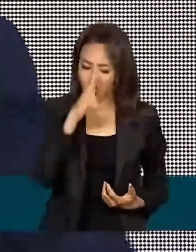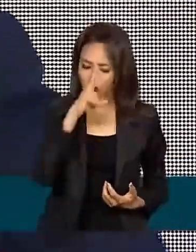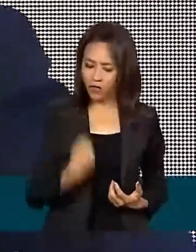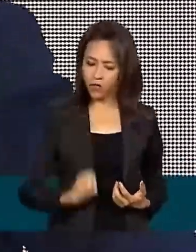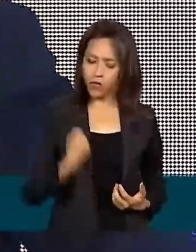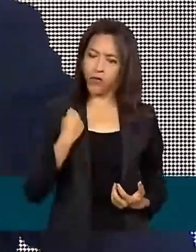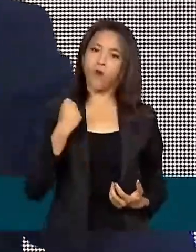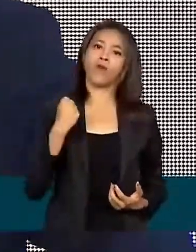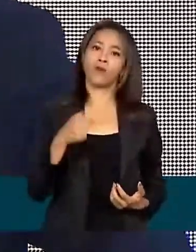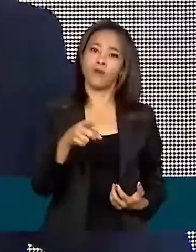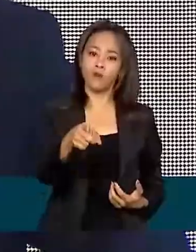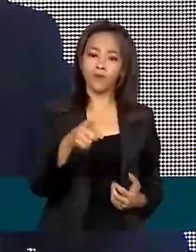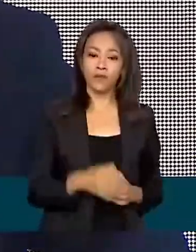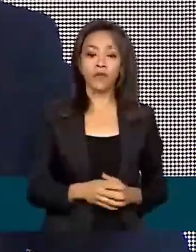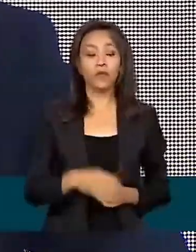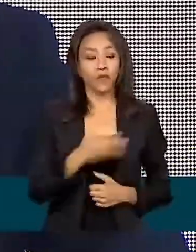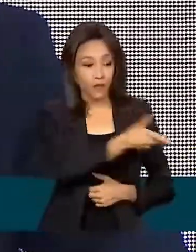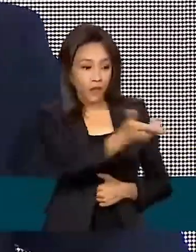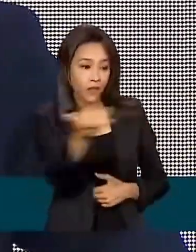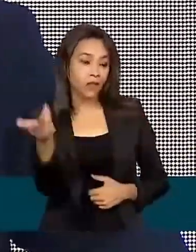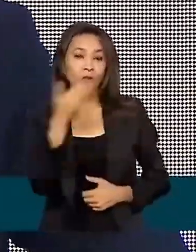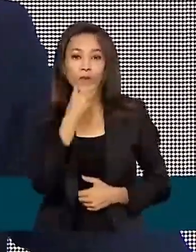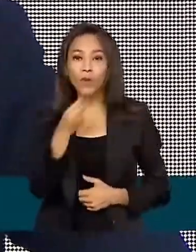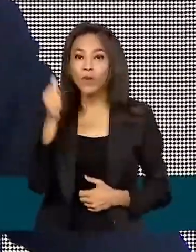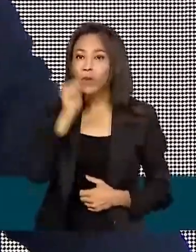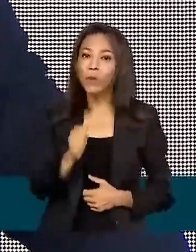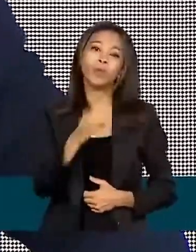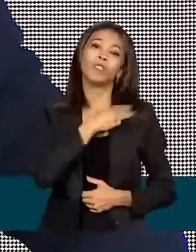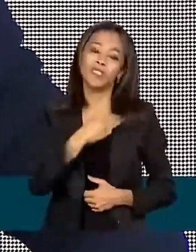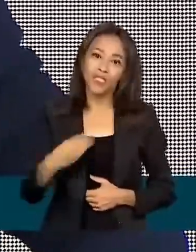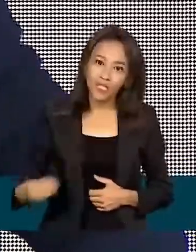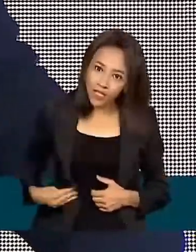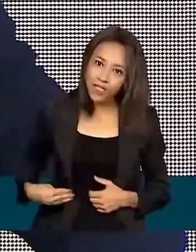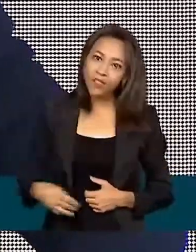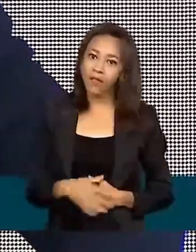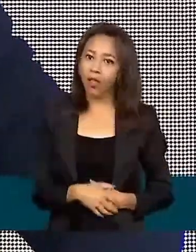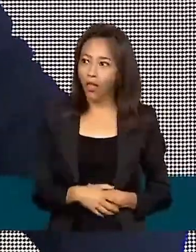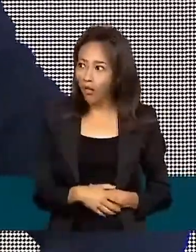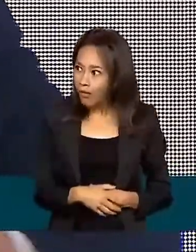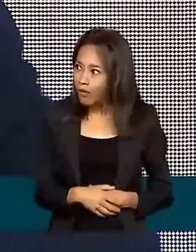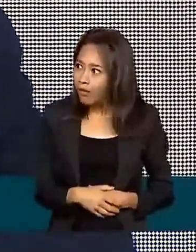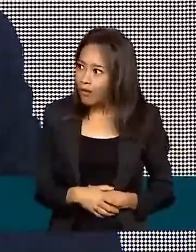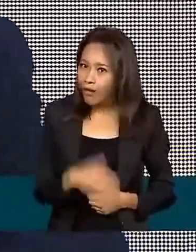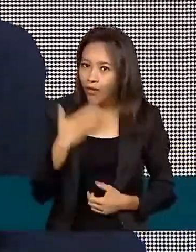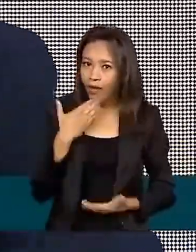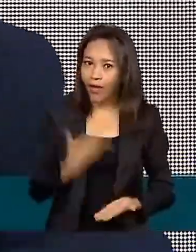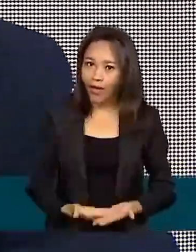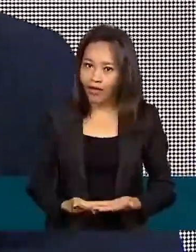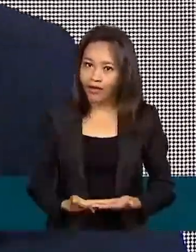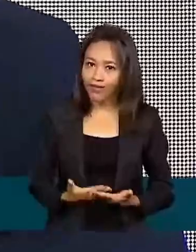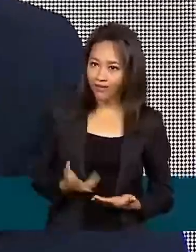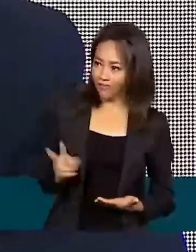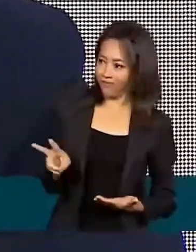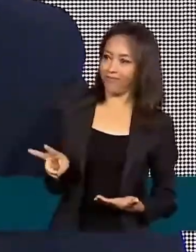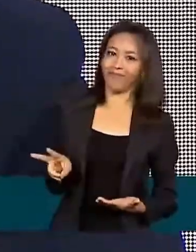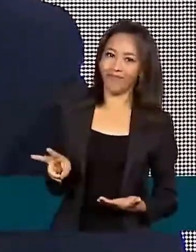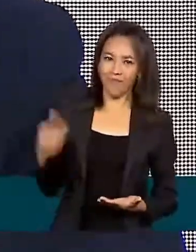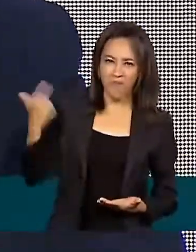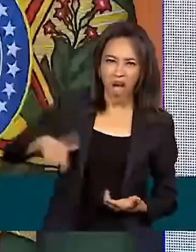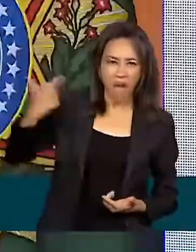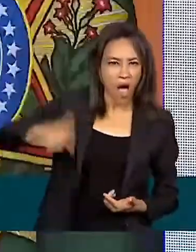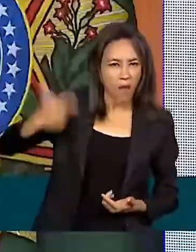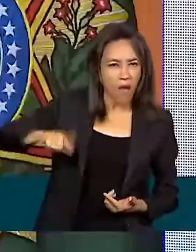fica os ministros ministros botando dois palmos de língua já para fora e o presidente querendo